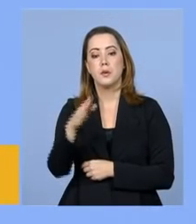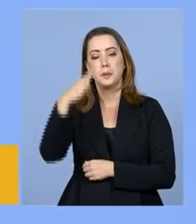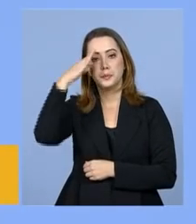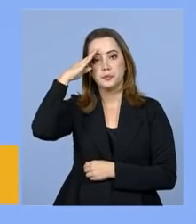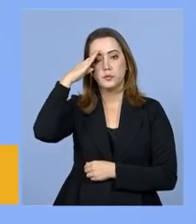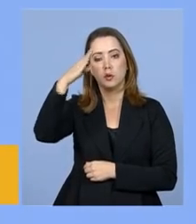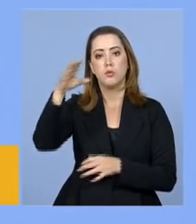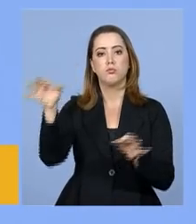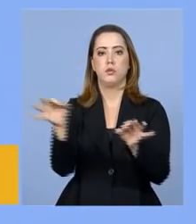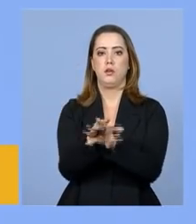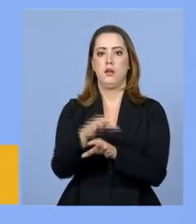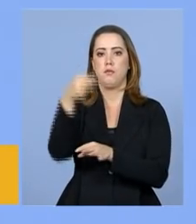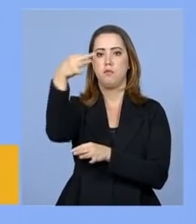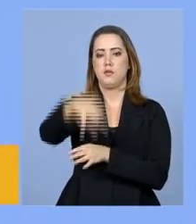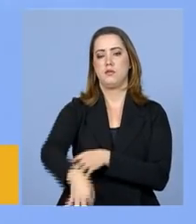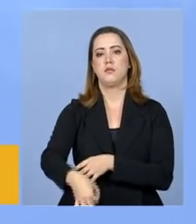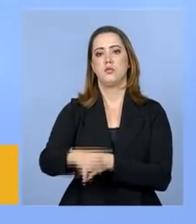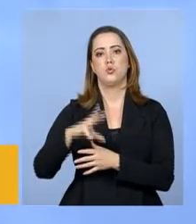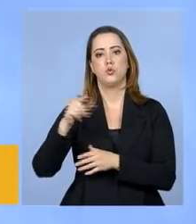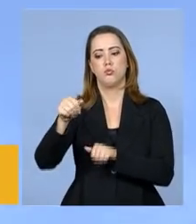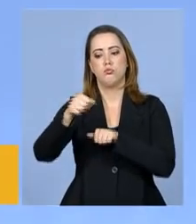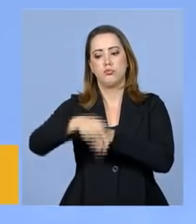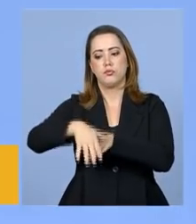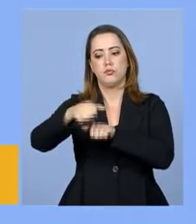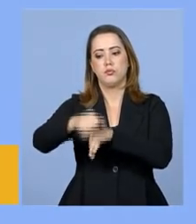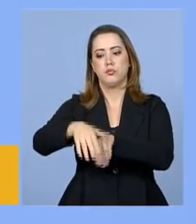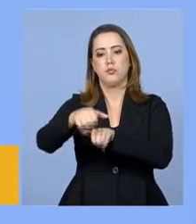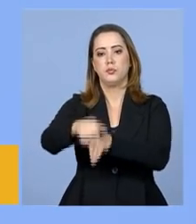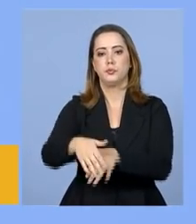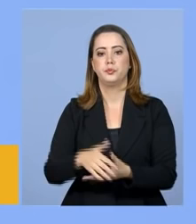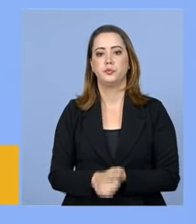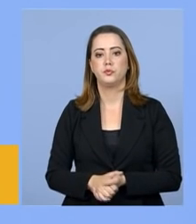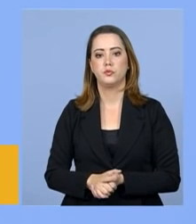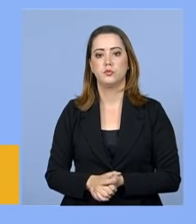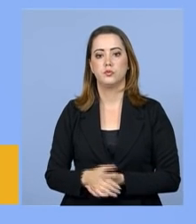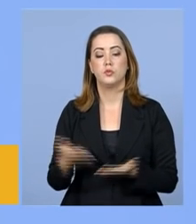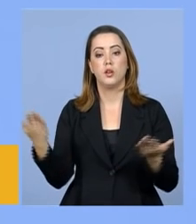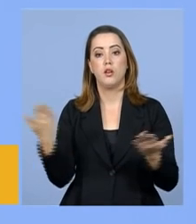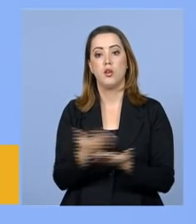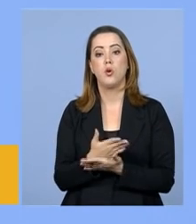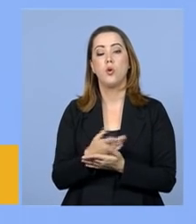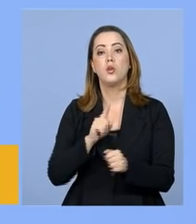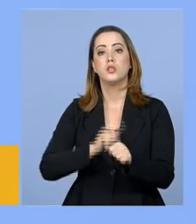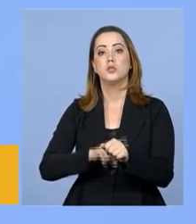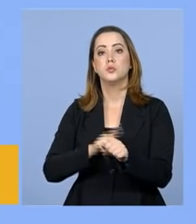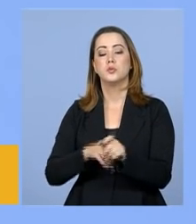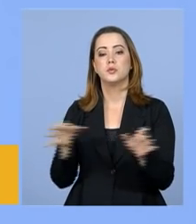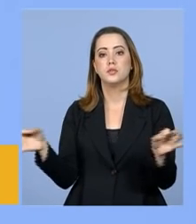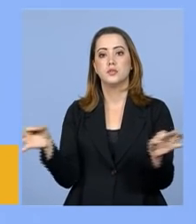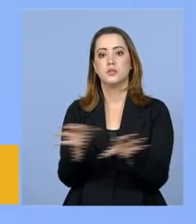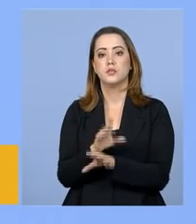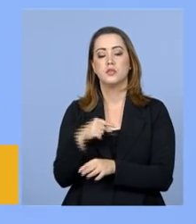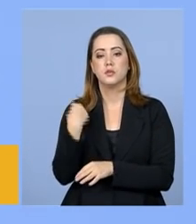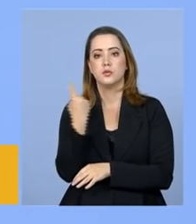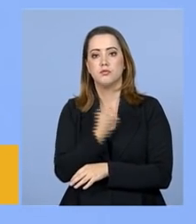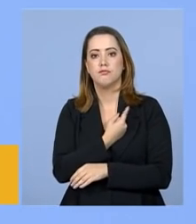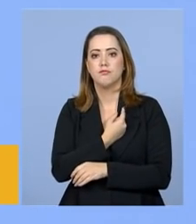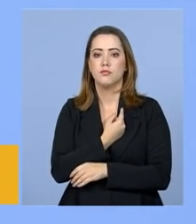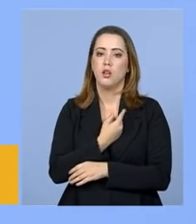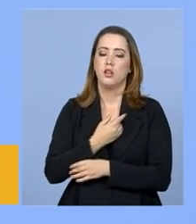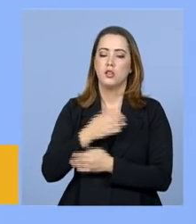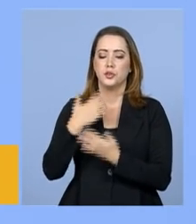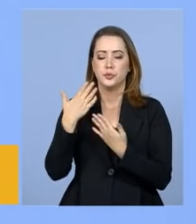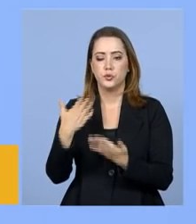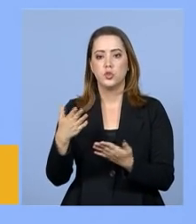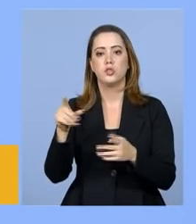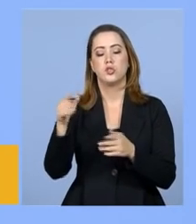oficializar o encerramento de todo o desfile cívico. Bom, Coronel Demuth, esses foram os momentos finais, então, do desfile. A gente se despede